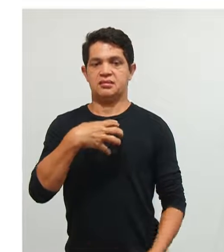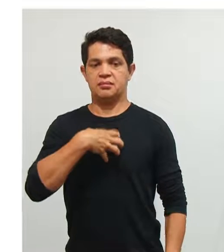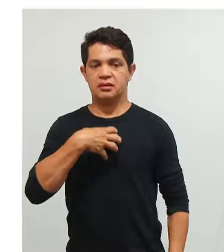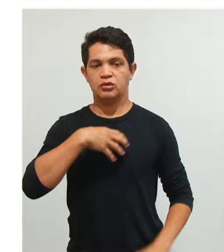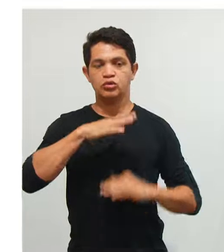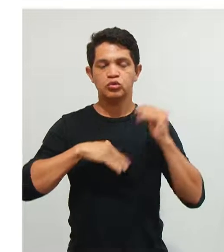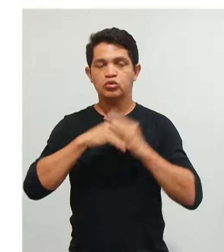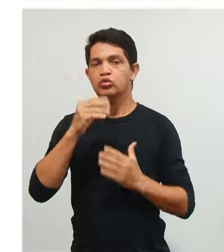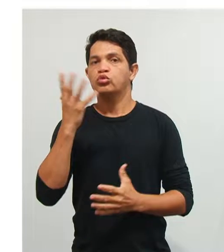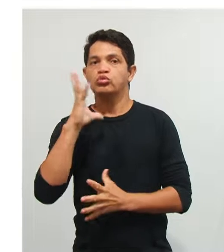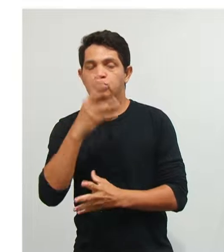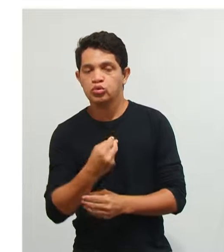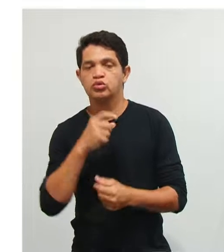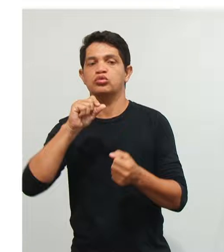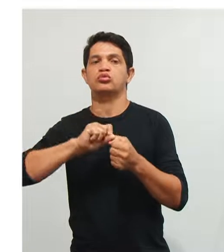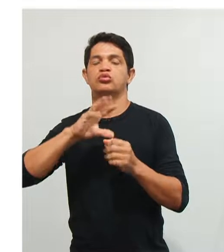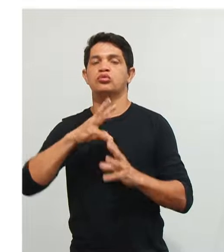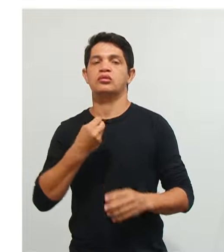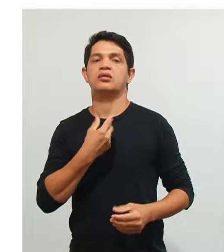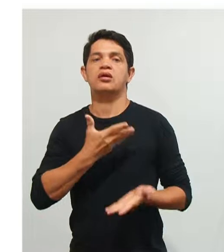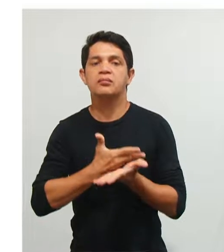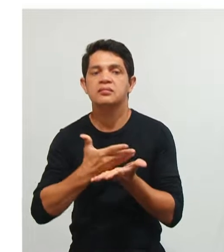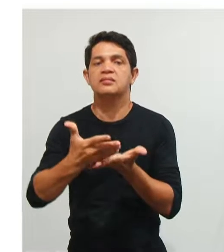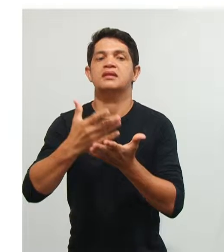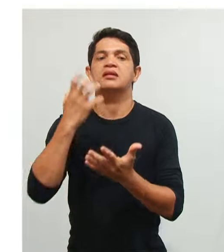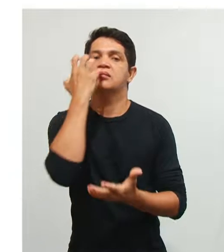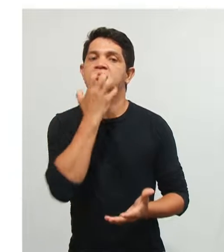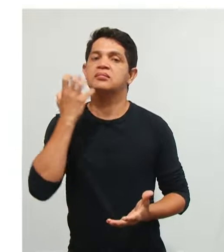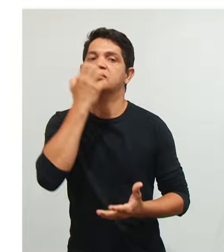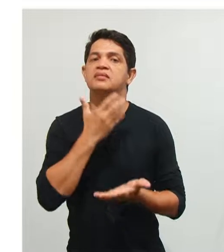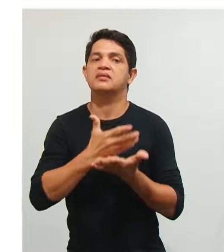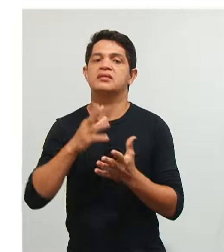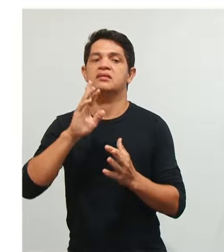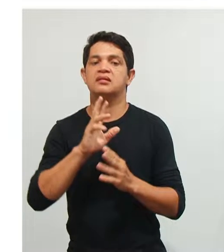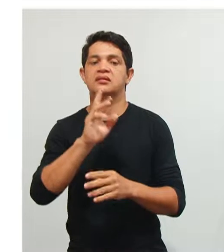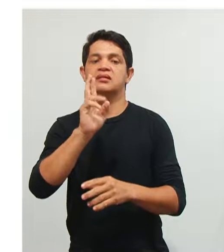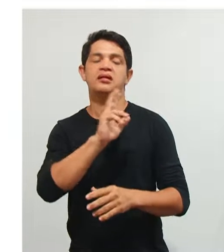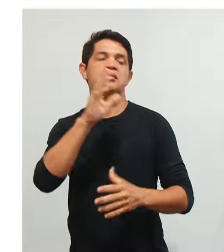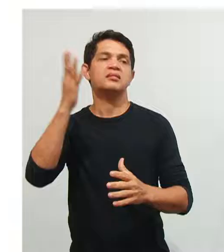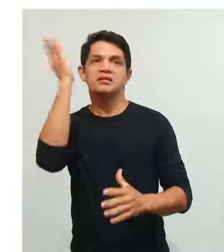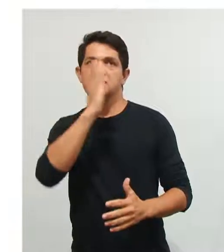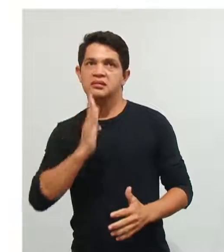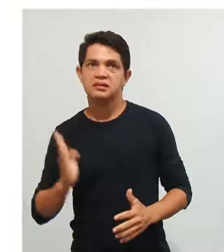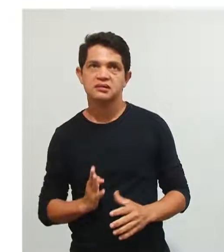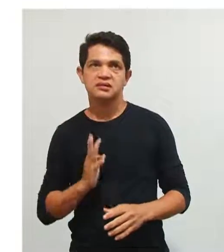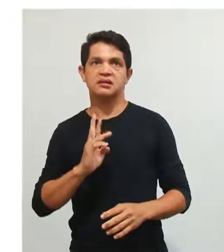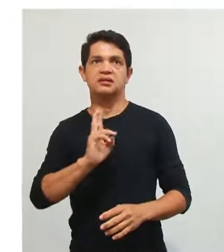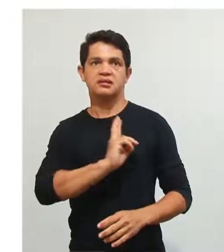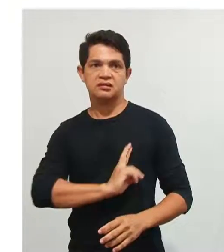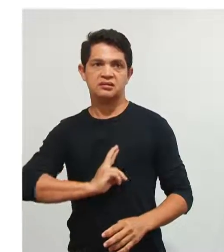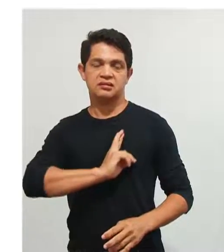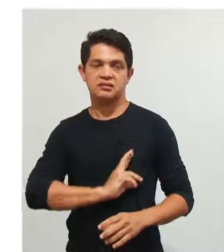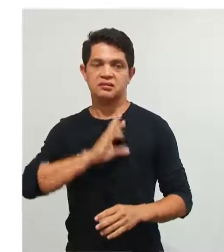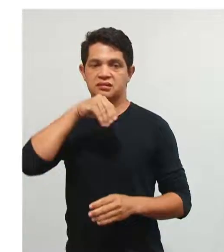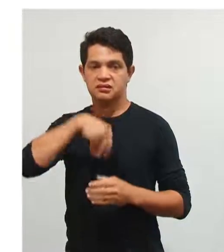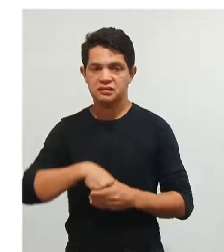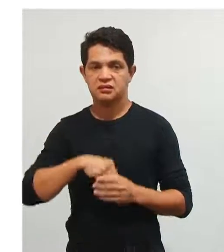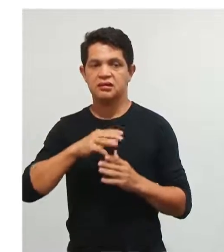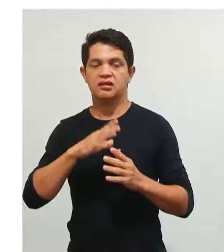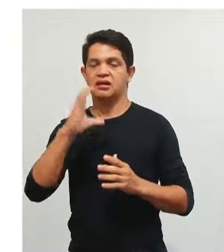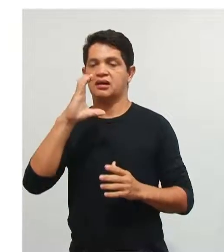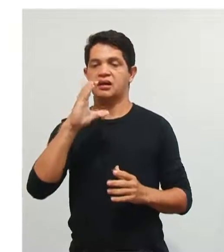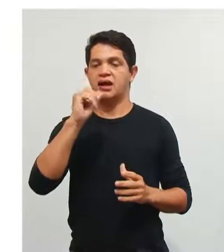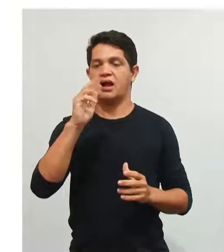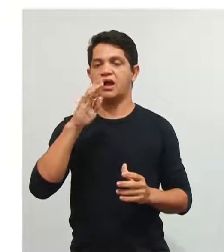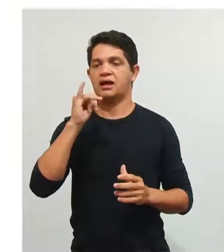choro. Vamos então começar pelas músicas regionais brasileiras e a primeira música que nós vamos falar é o